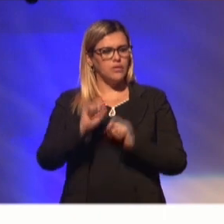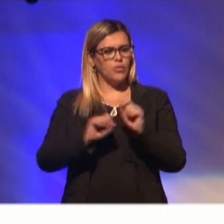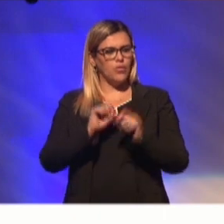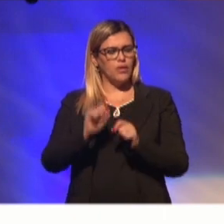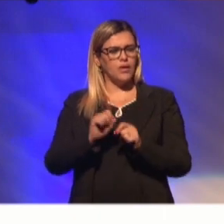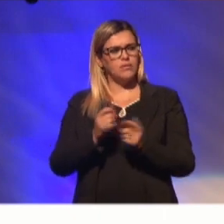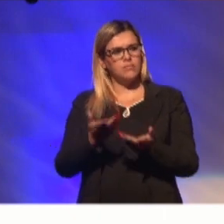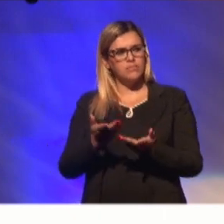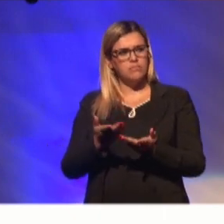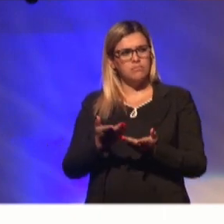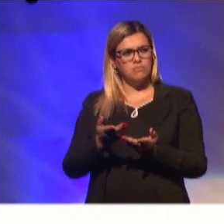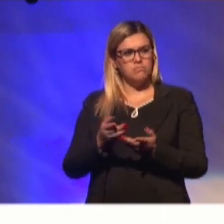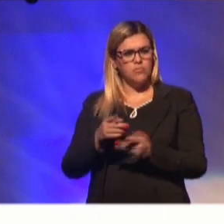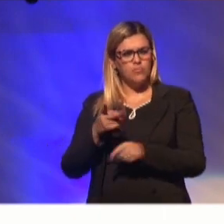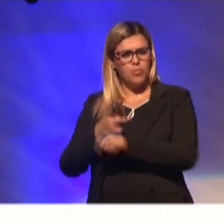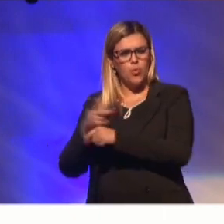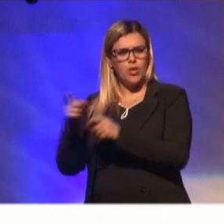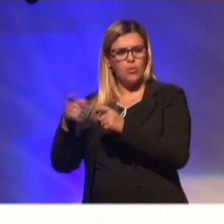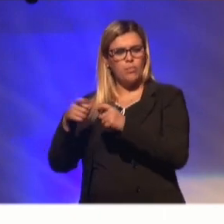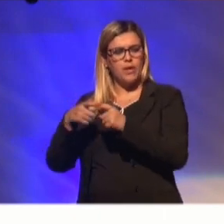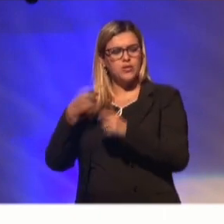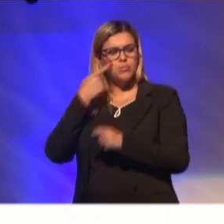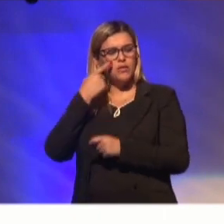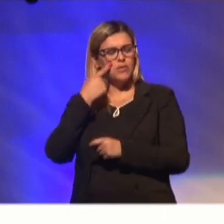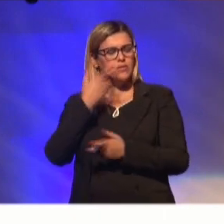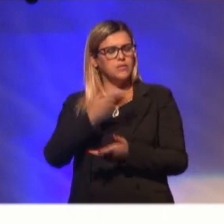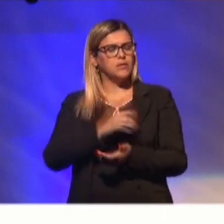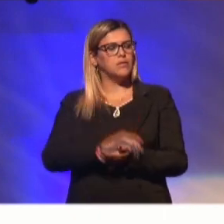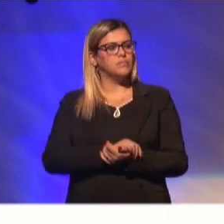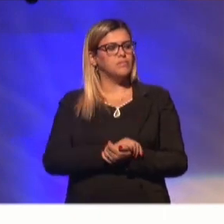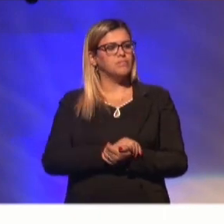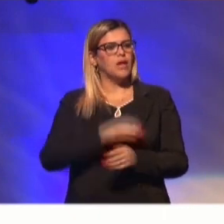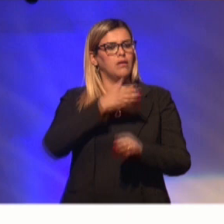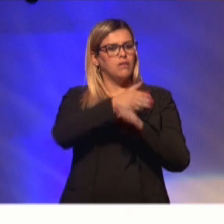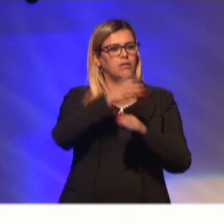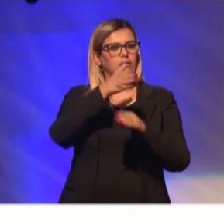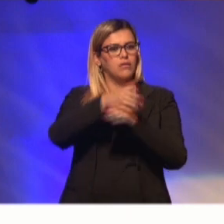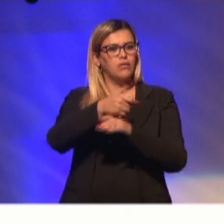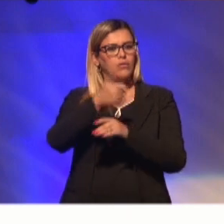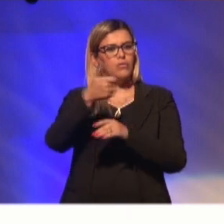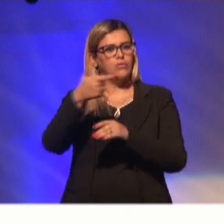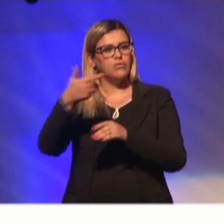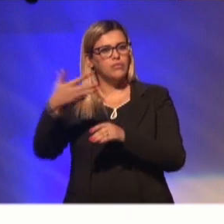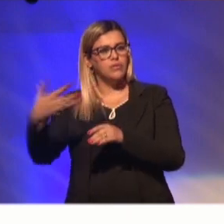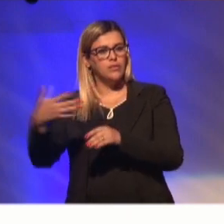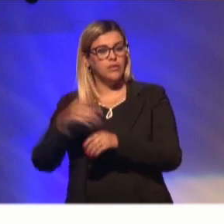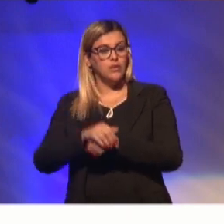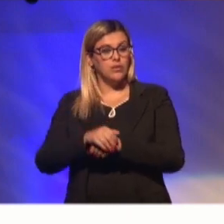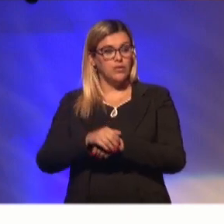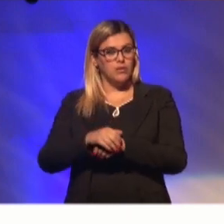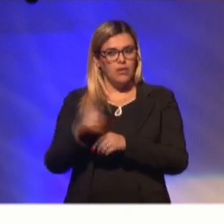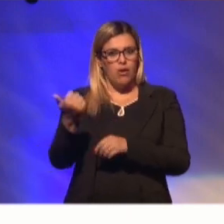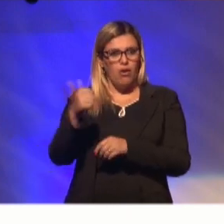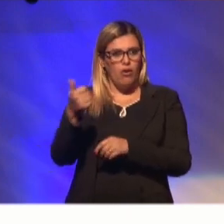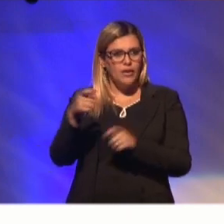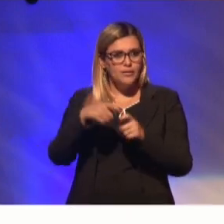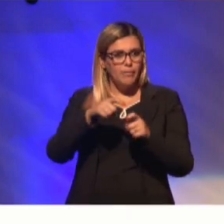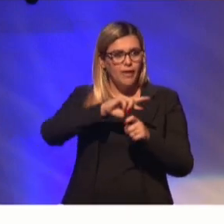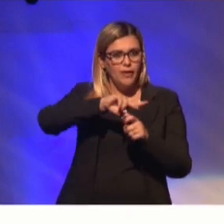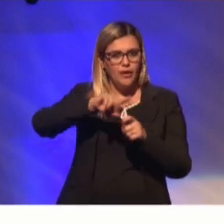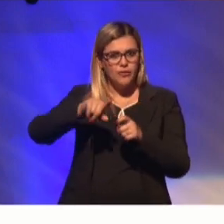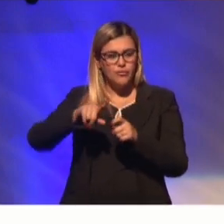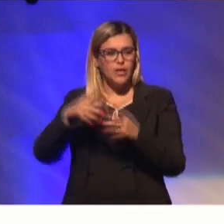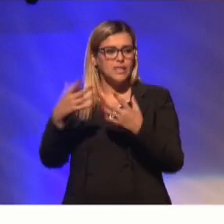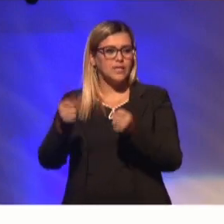vamos buscar um médico e vamos verificar isso aí. Ele foi em 1, foi em 2, foi em 3, foi em 4, só o 11º aceitou fazer uma